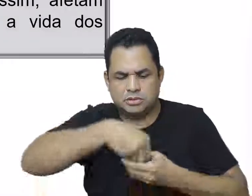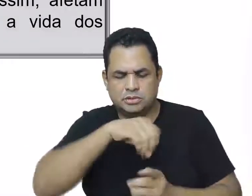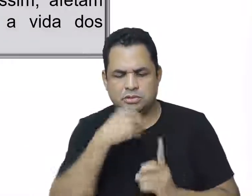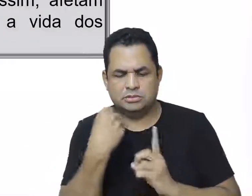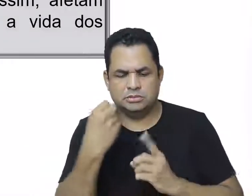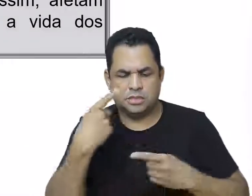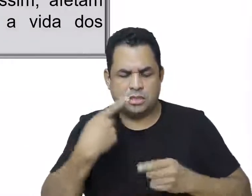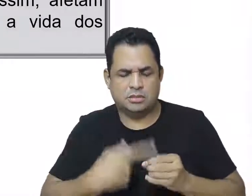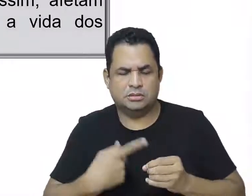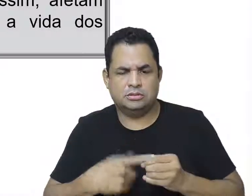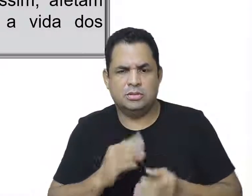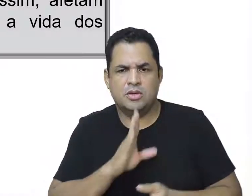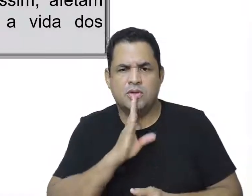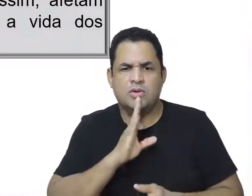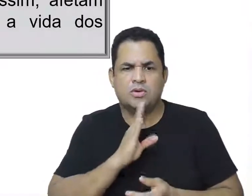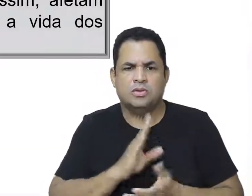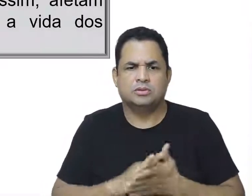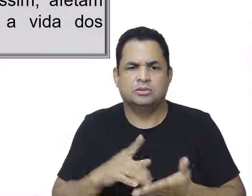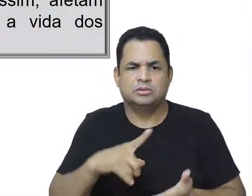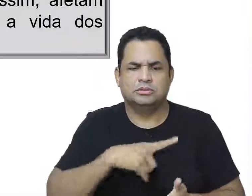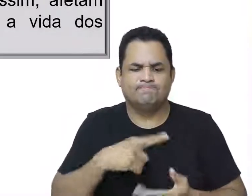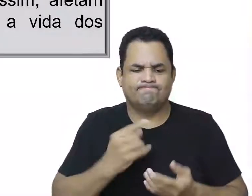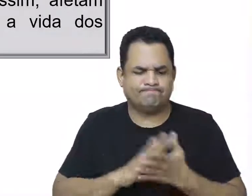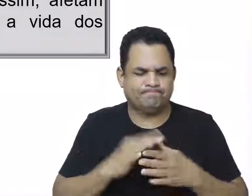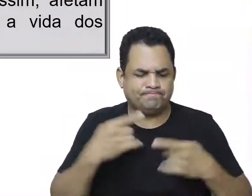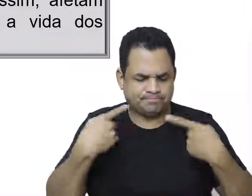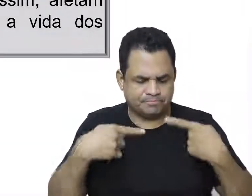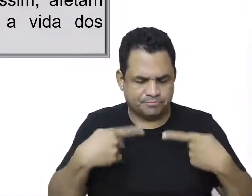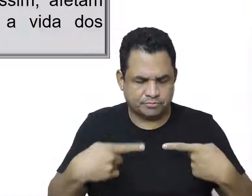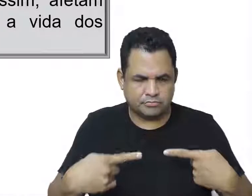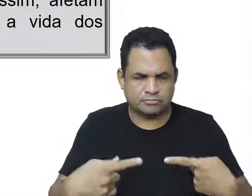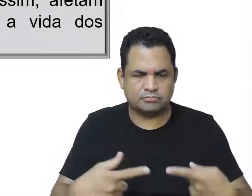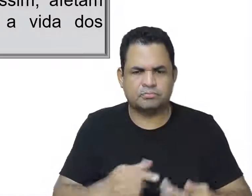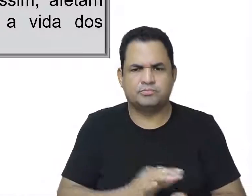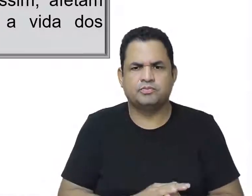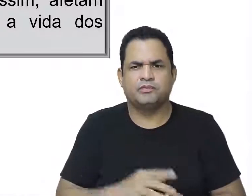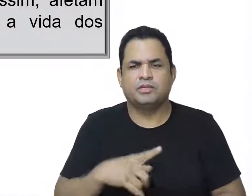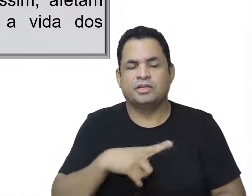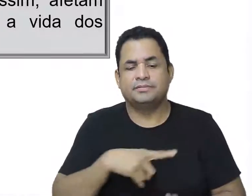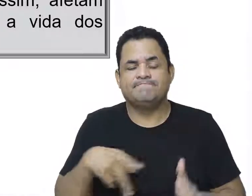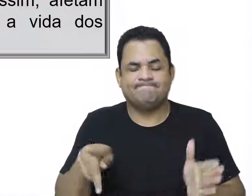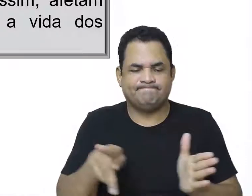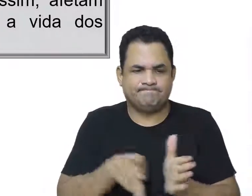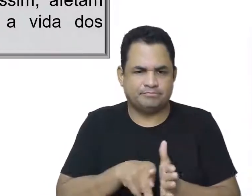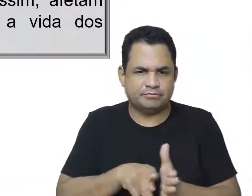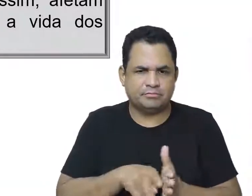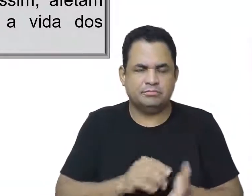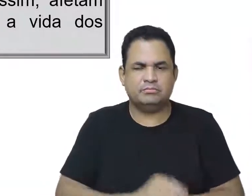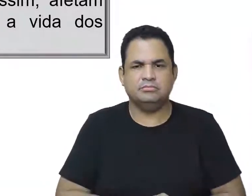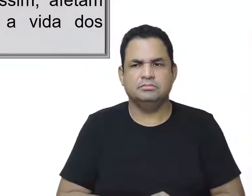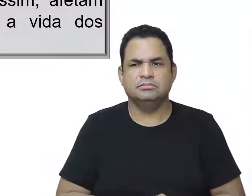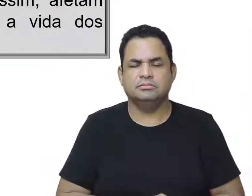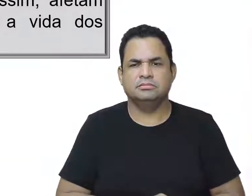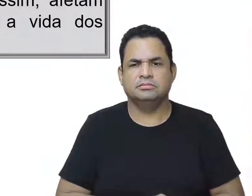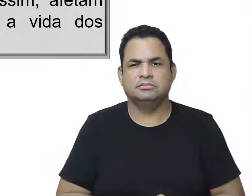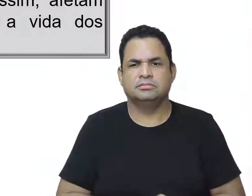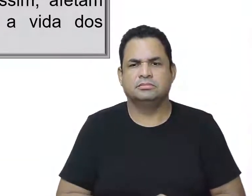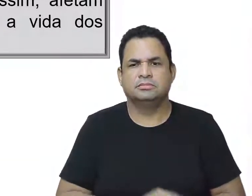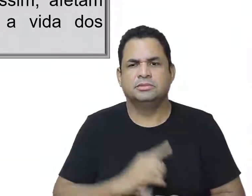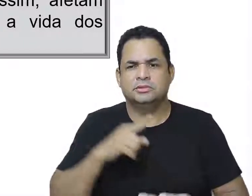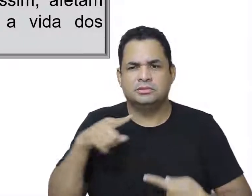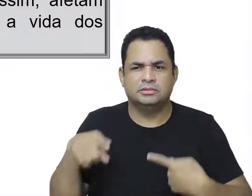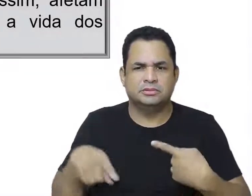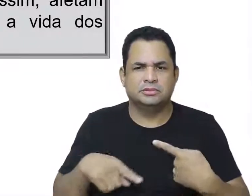e reconhecer que nelas também existem os seus conflitos específicos, né? E os